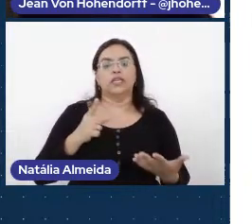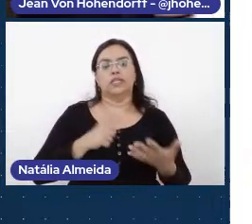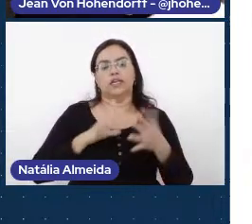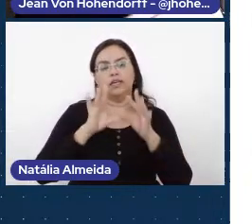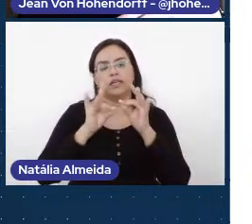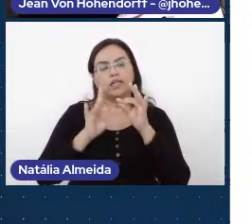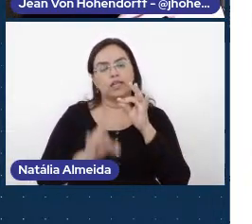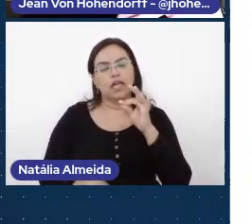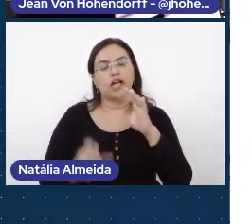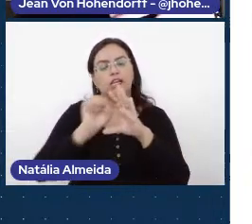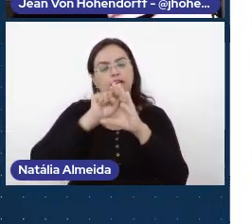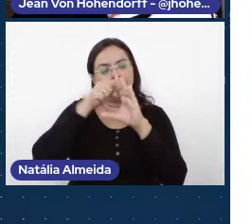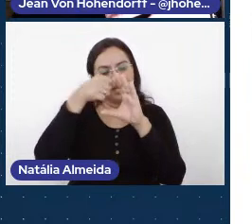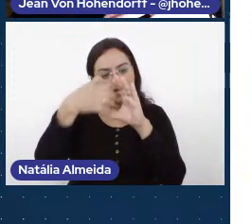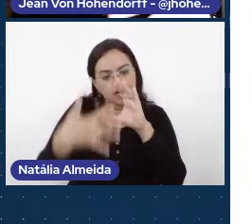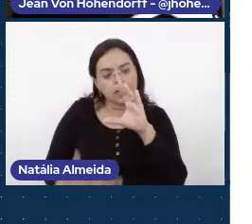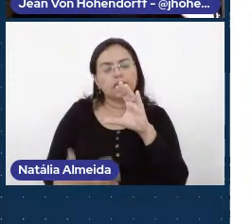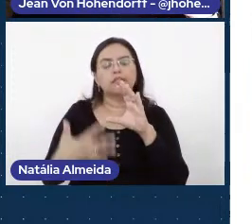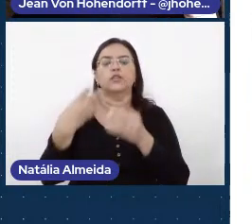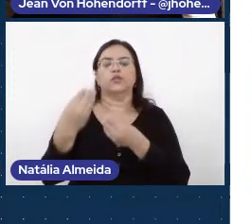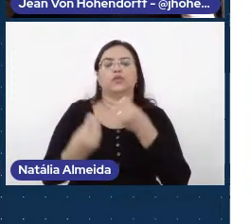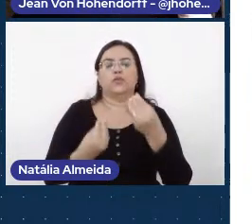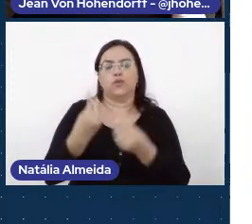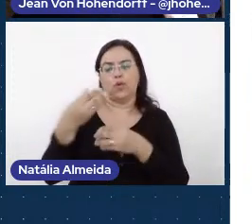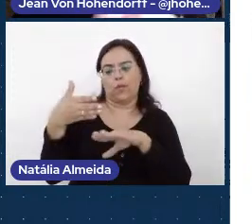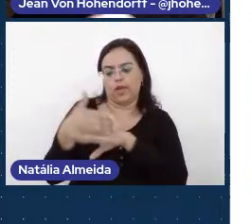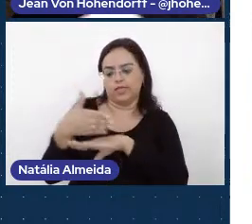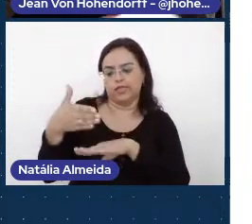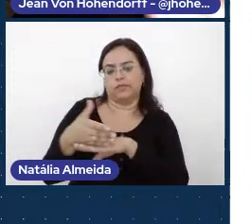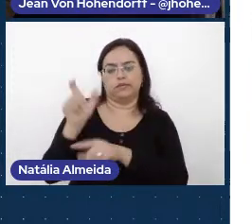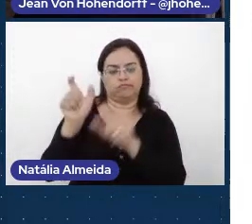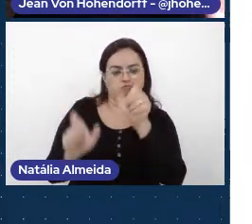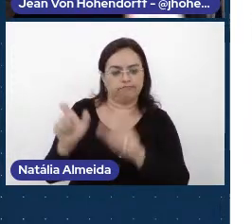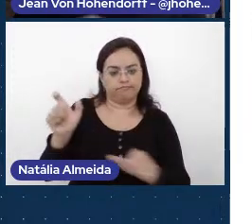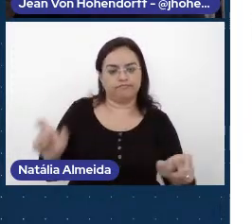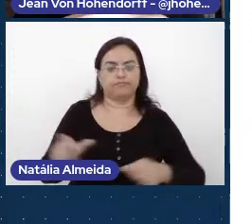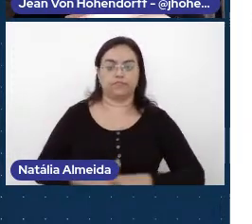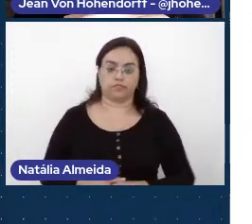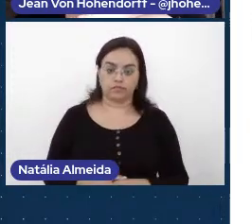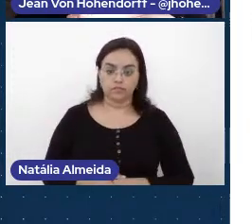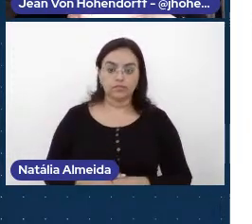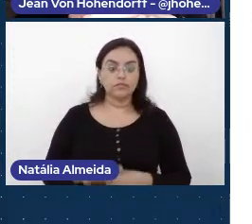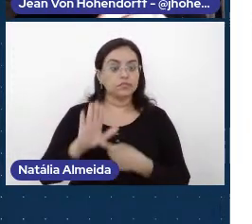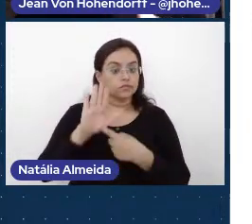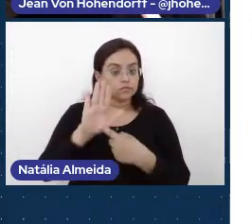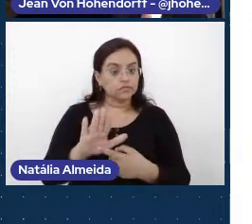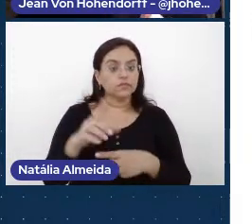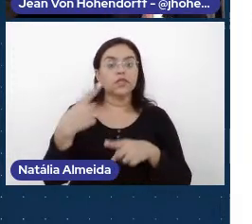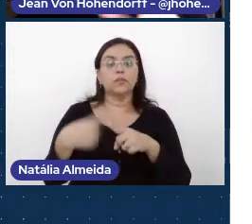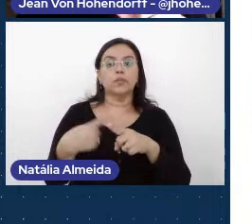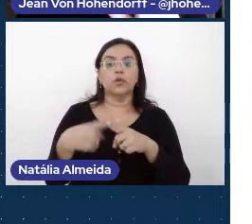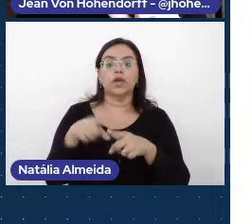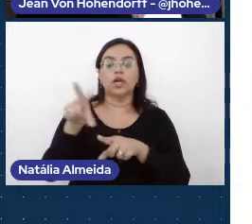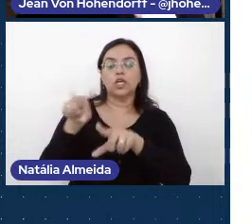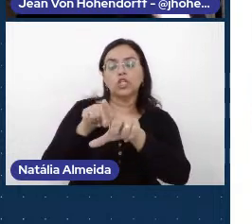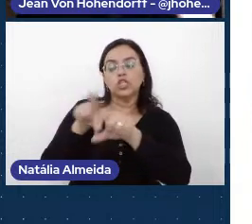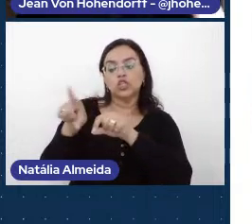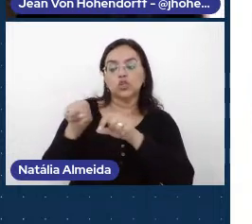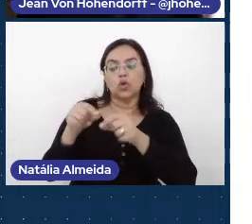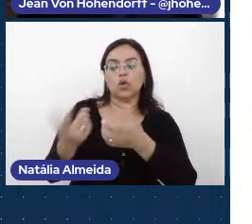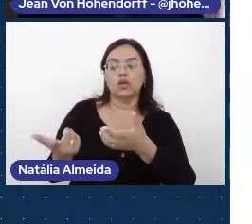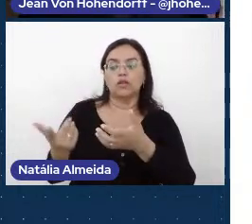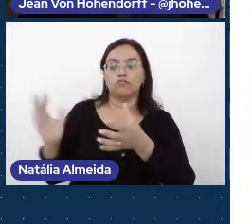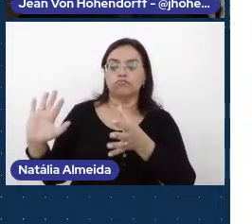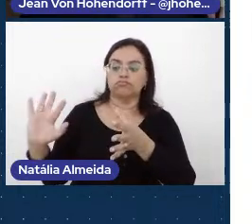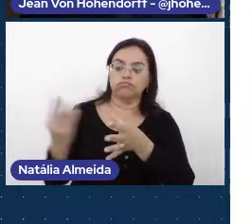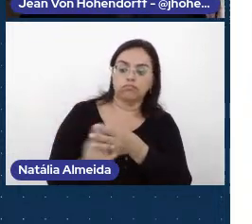participantes, desses documentos ou desses eventos. Eu indico o porquê da inclusão ou exclusão de pessoas, que daí aqui tem a ver